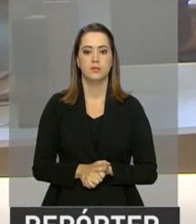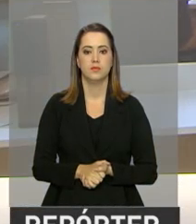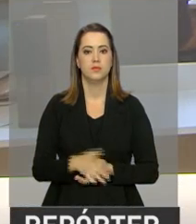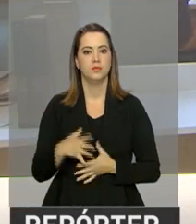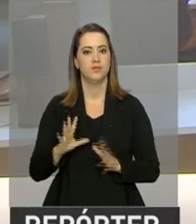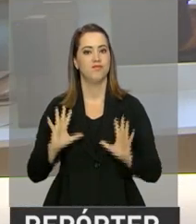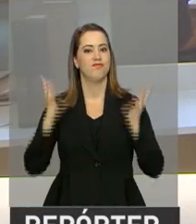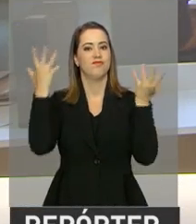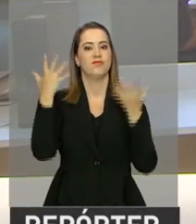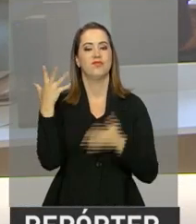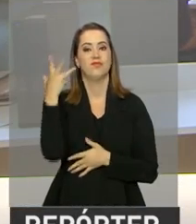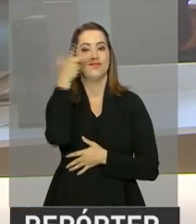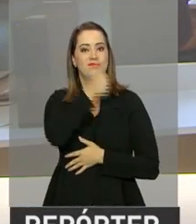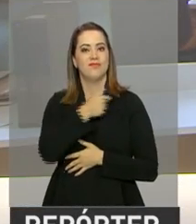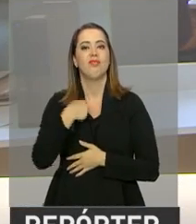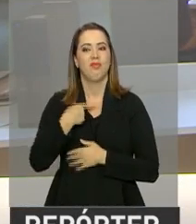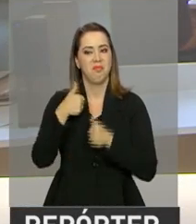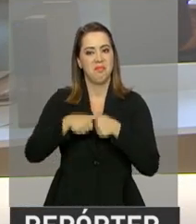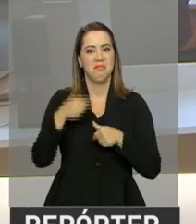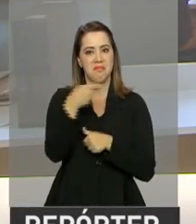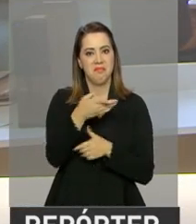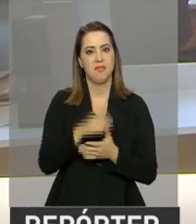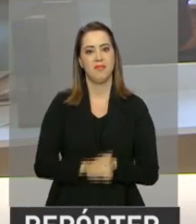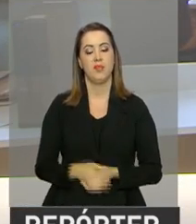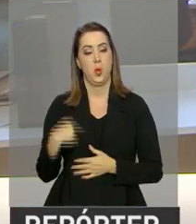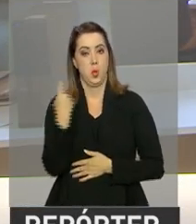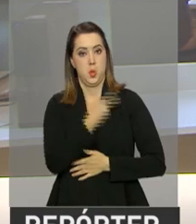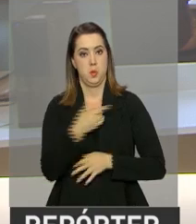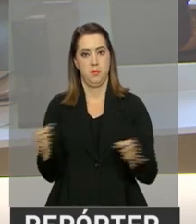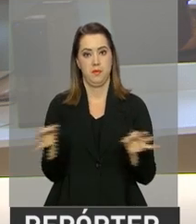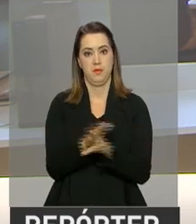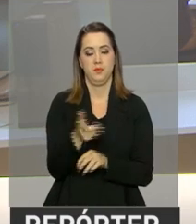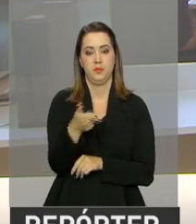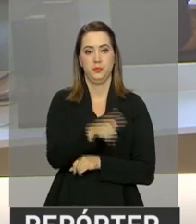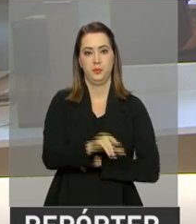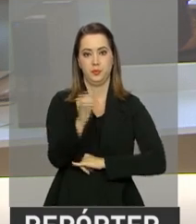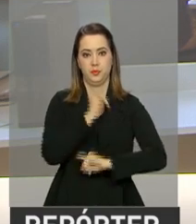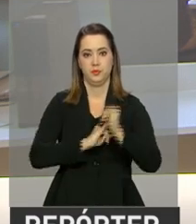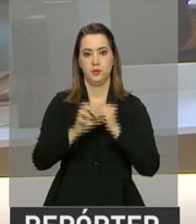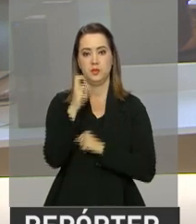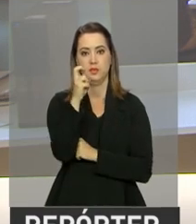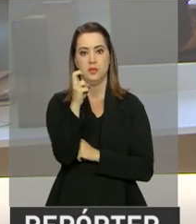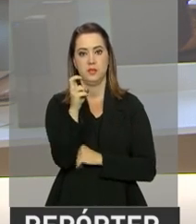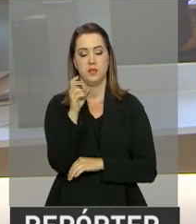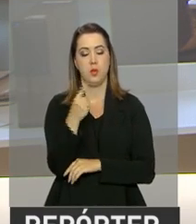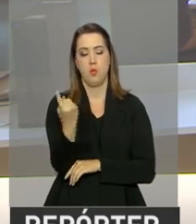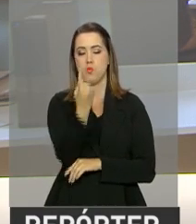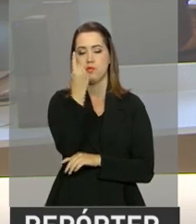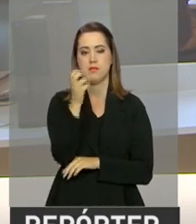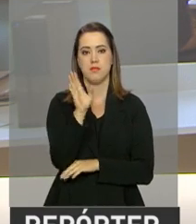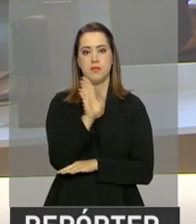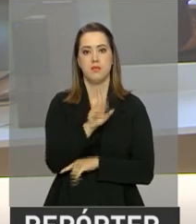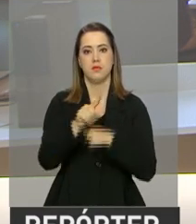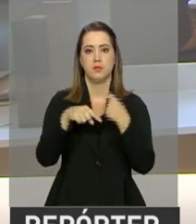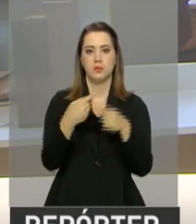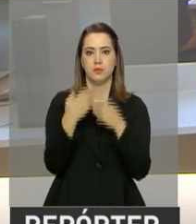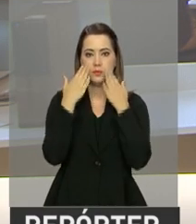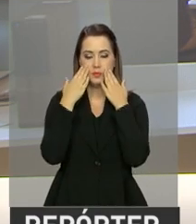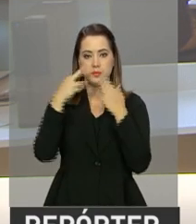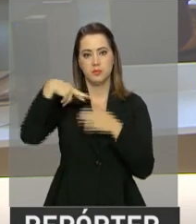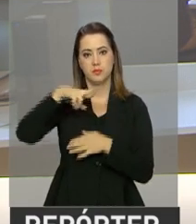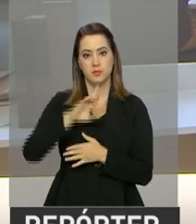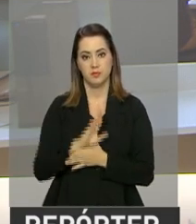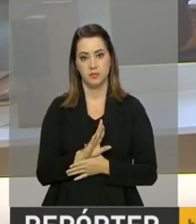Show foi lindo mesmo, eu estava lá. A gente fica por aqui, voltamos a qualquer momento com outras informações ou daqui a uma hora, na próxima edição do